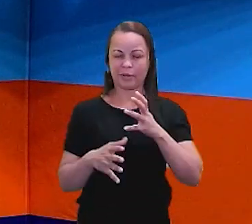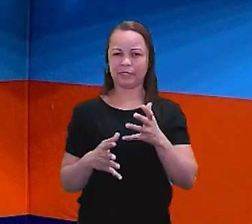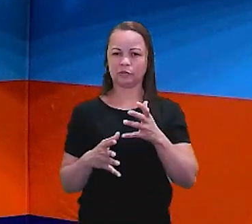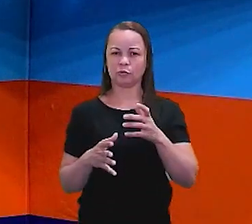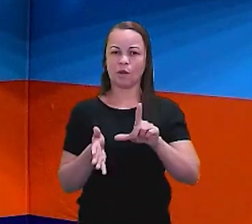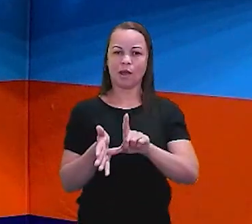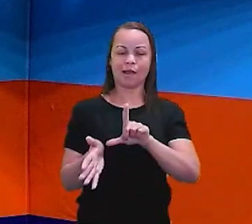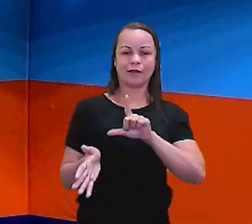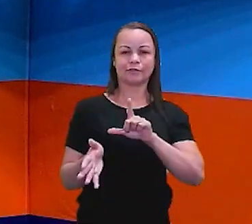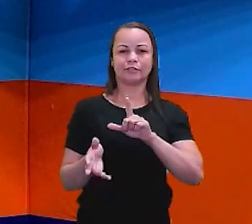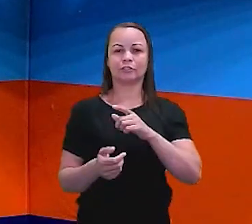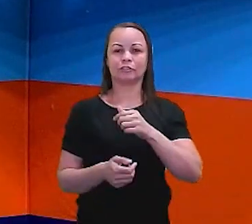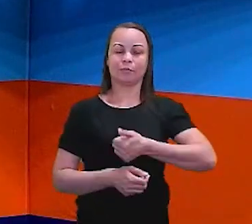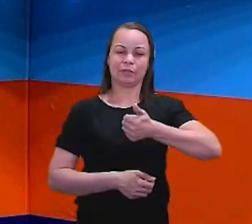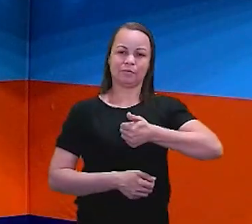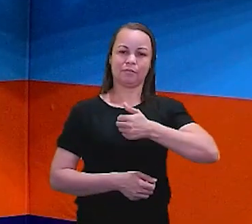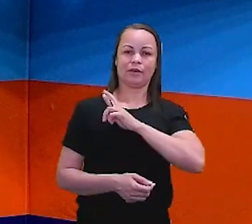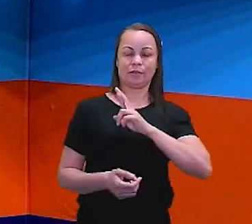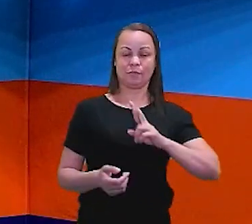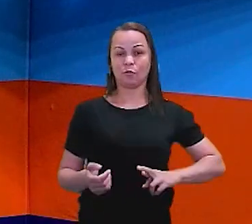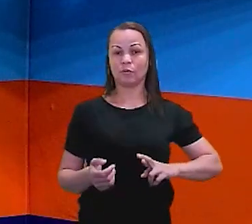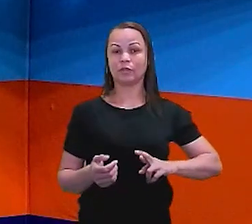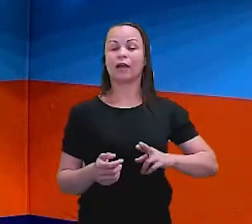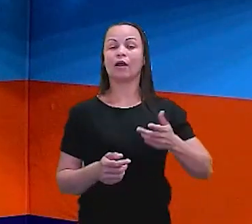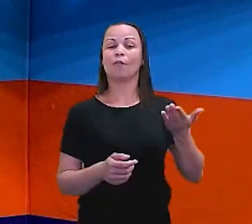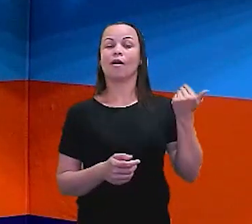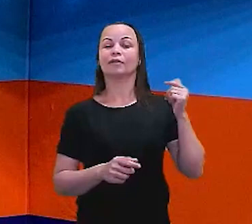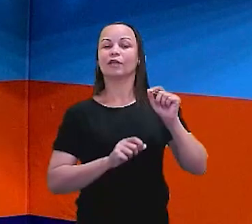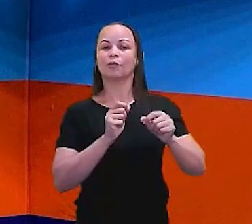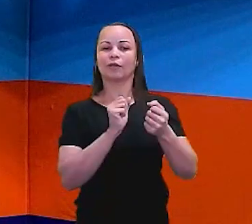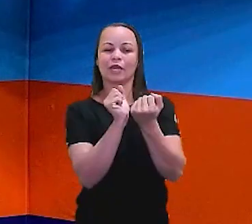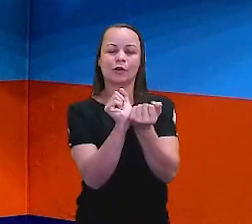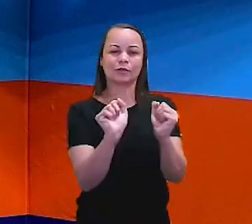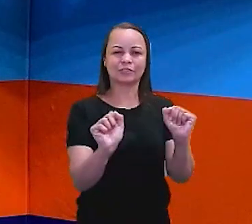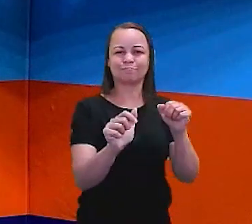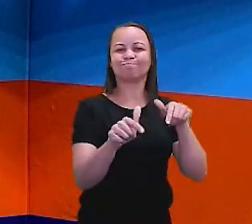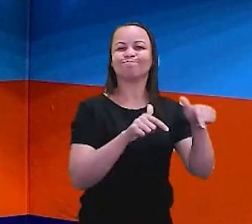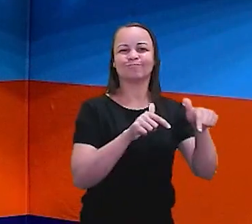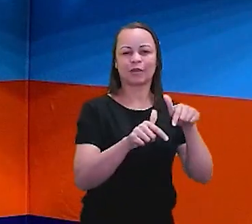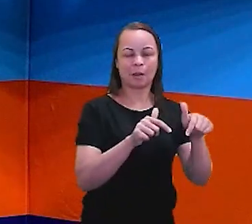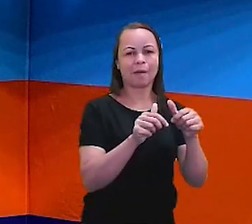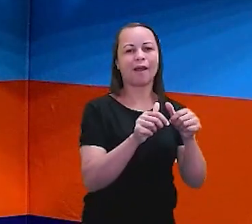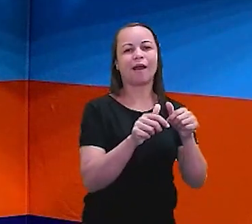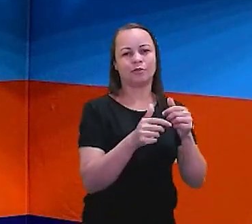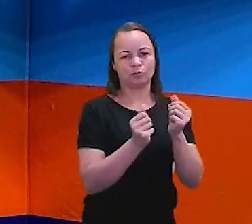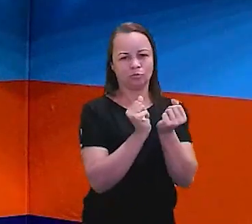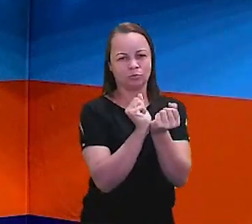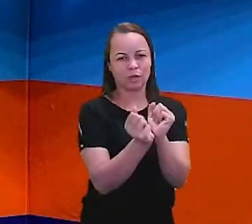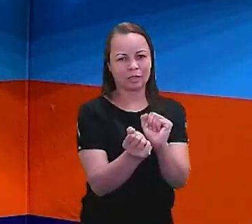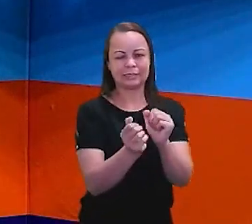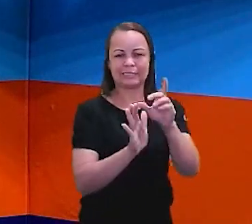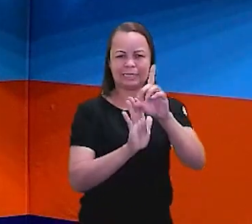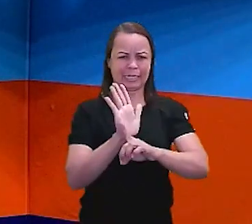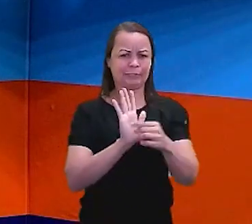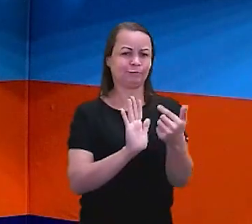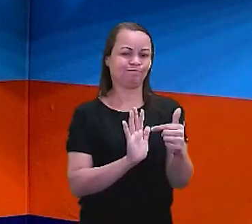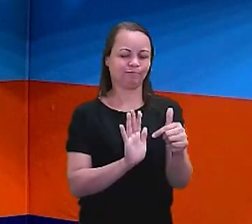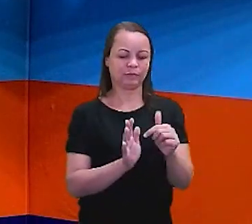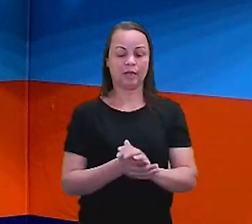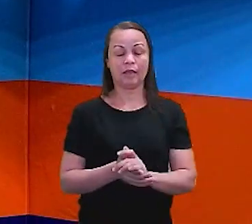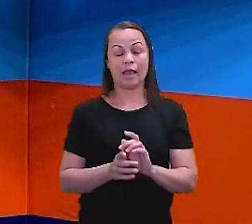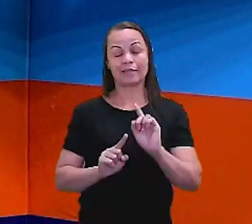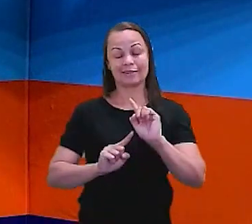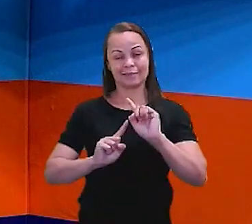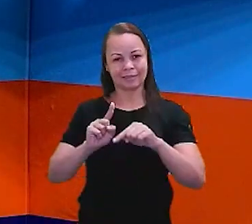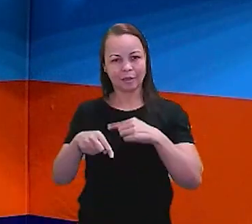Primeira República, a mão de obra era o quê? Os escravos. Escravo não tinha direito. Após a abolição da escravatura, se começou